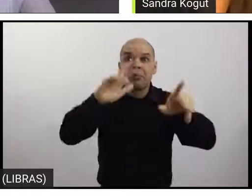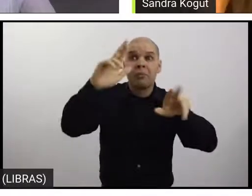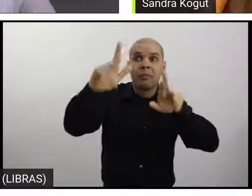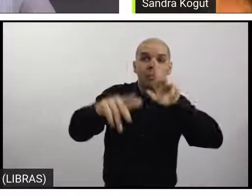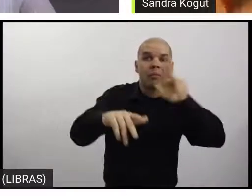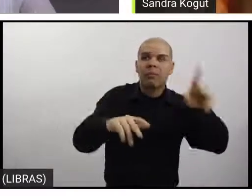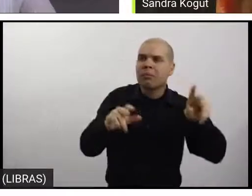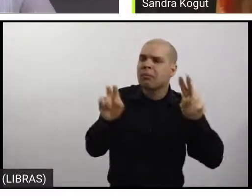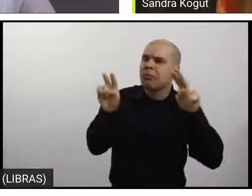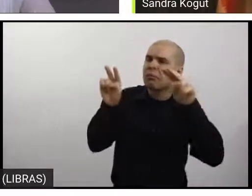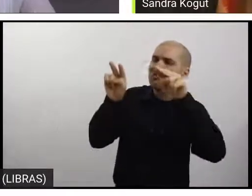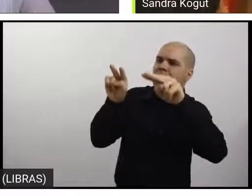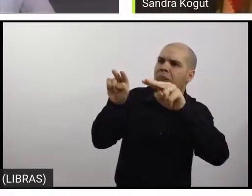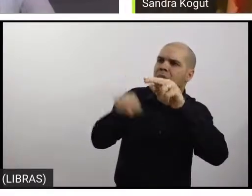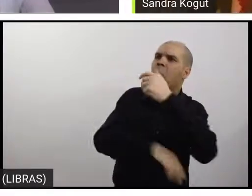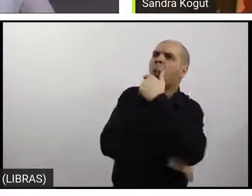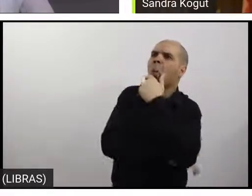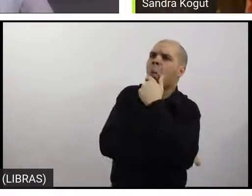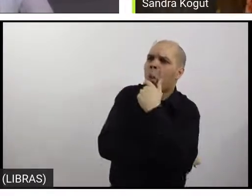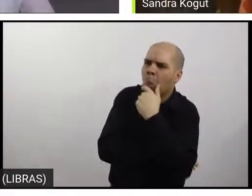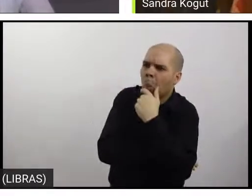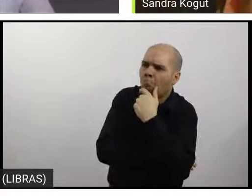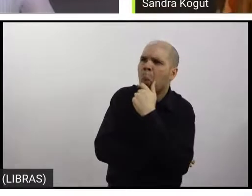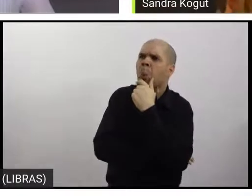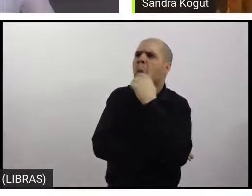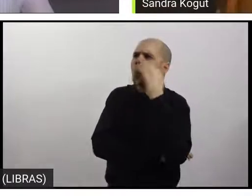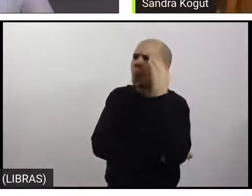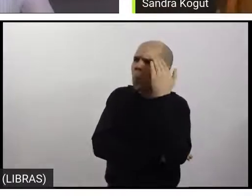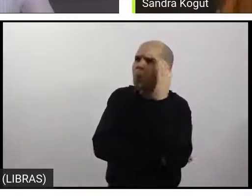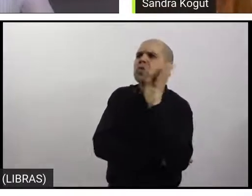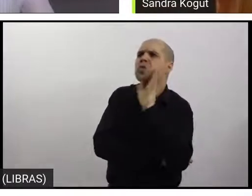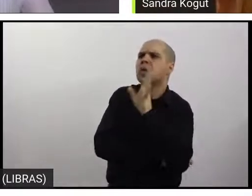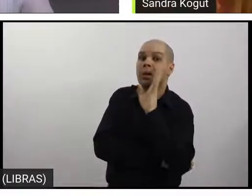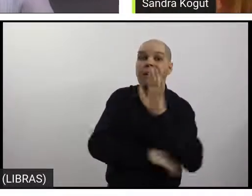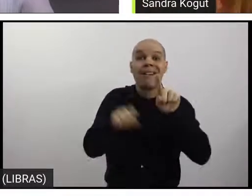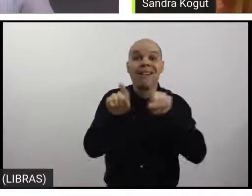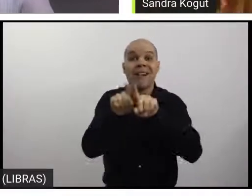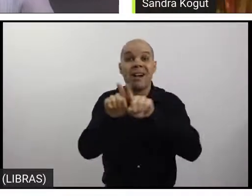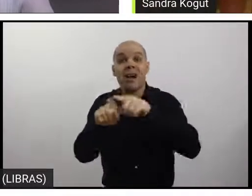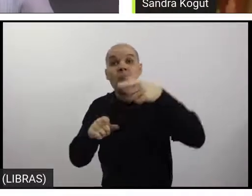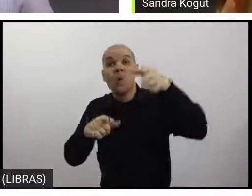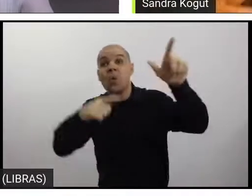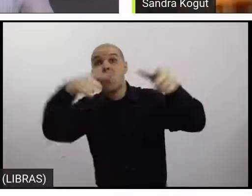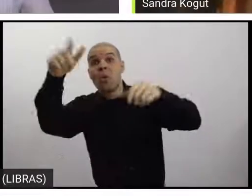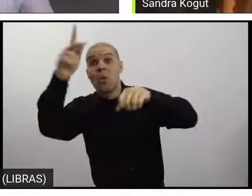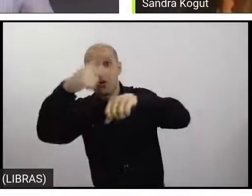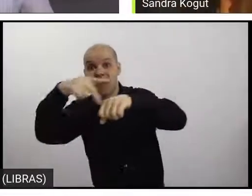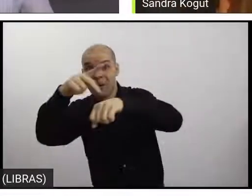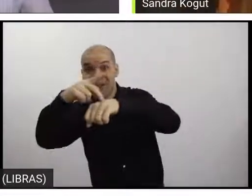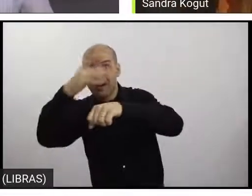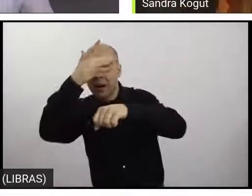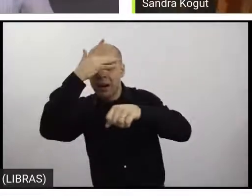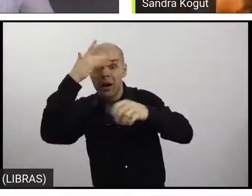por aquilo, inclusive em outros países, porque no começo era muito solitário e muito